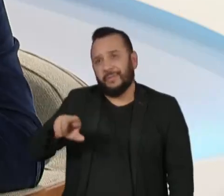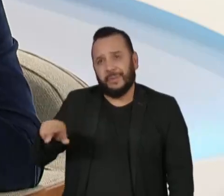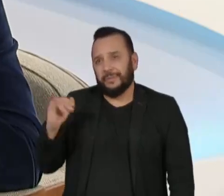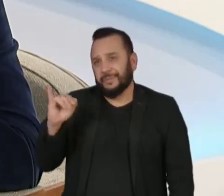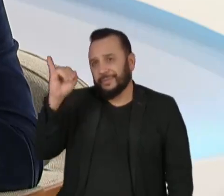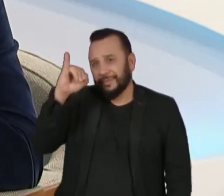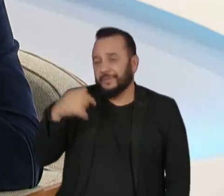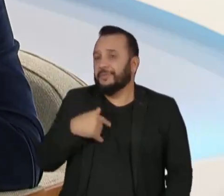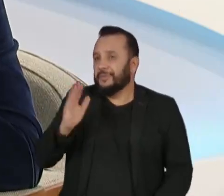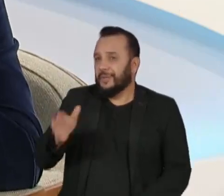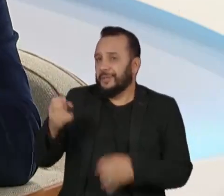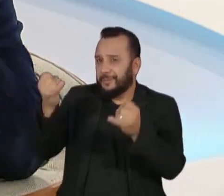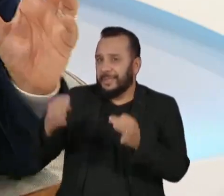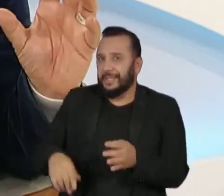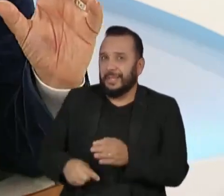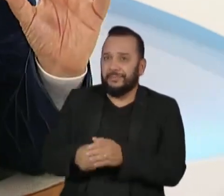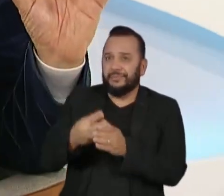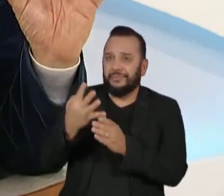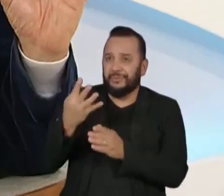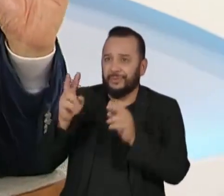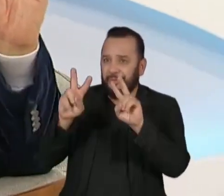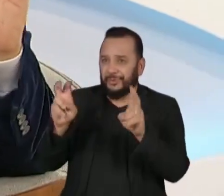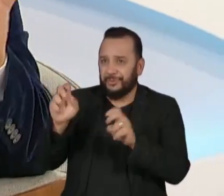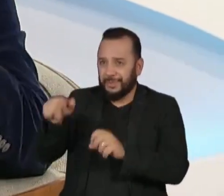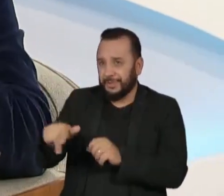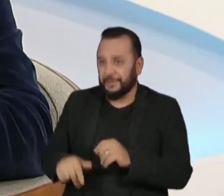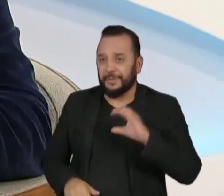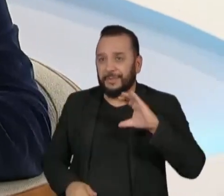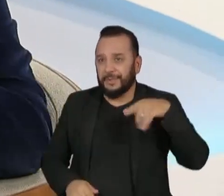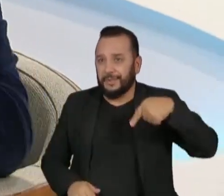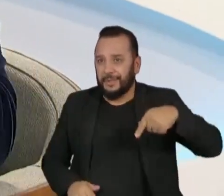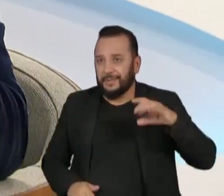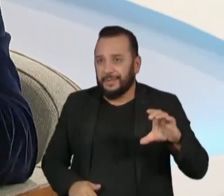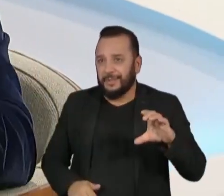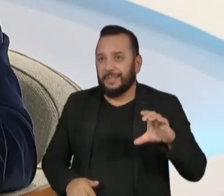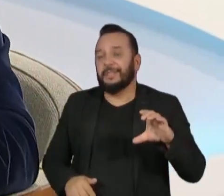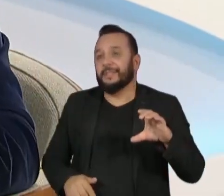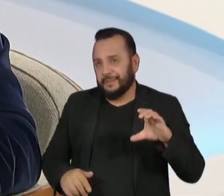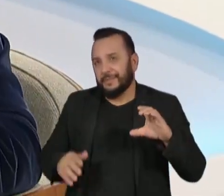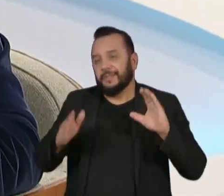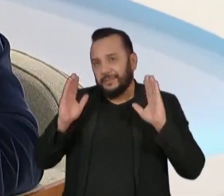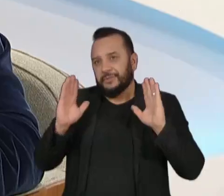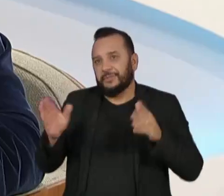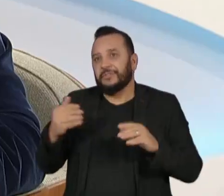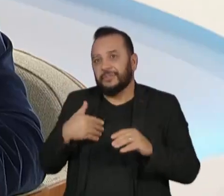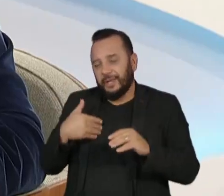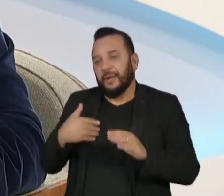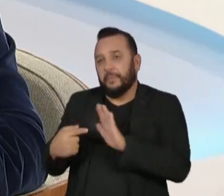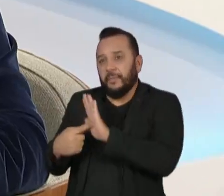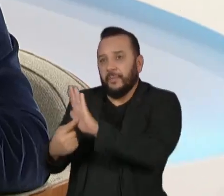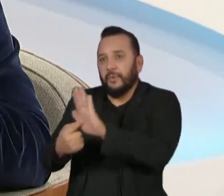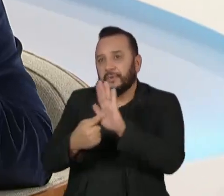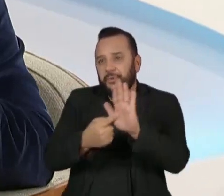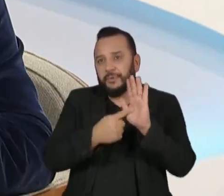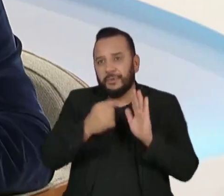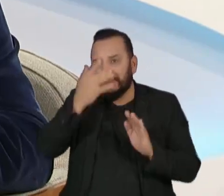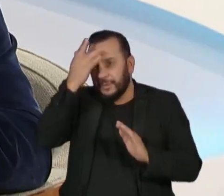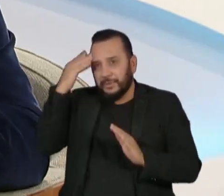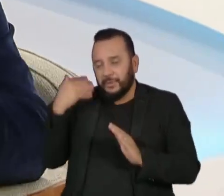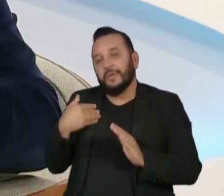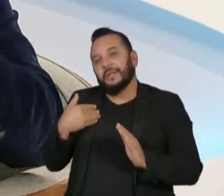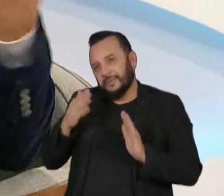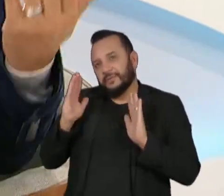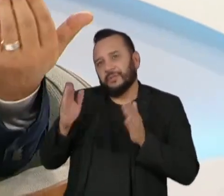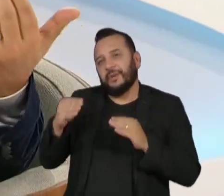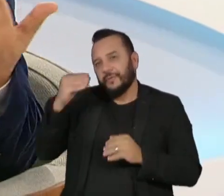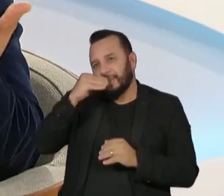várias vezes sobre isso. O que o CQC fez, na minha visão, foi expor o baixo clero. Né? Eu sou